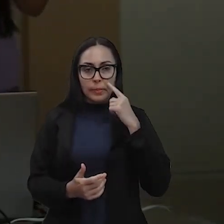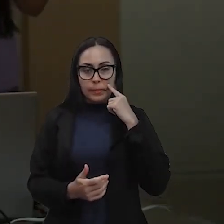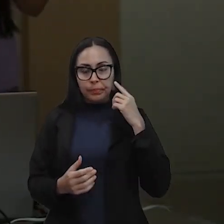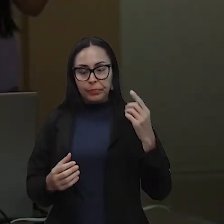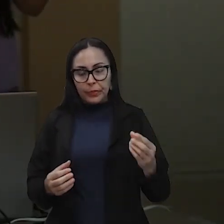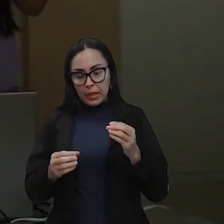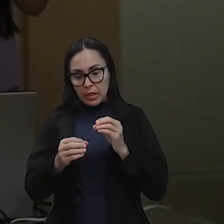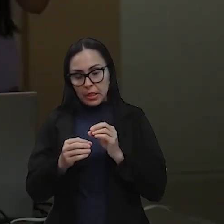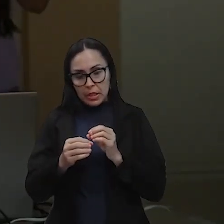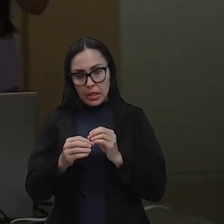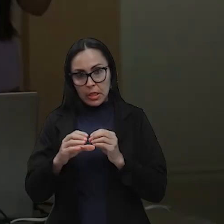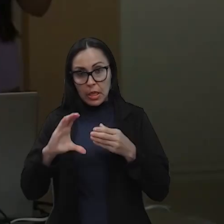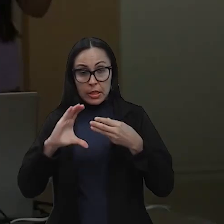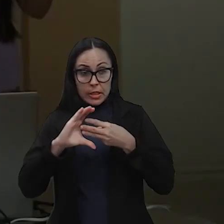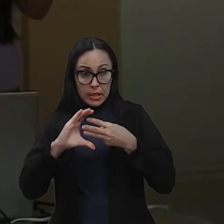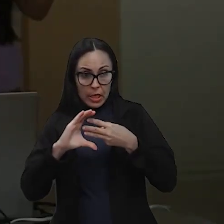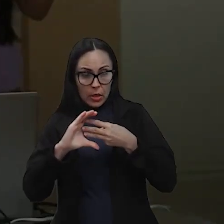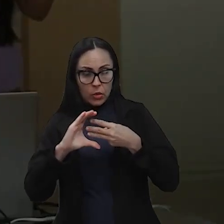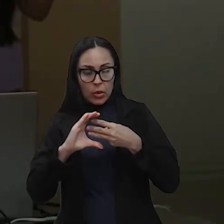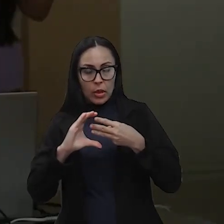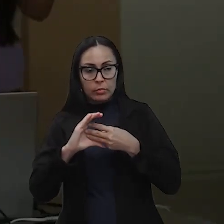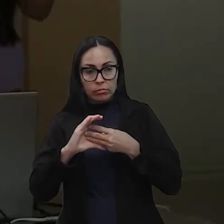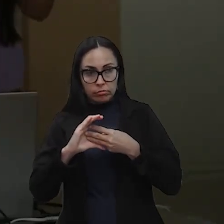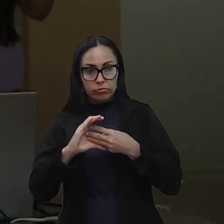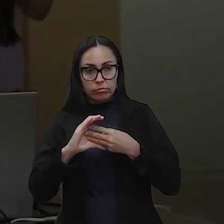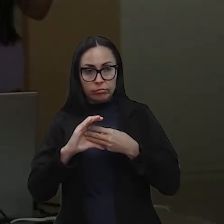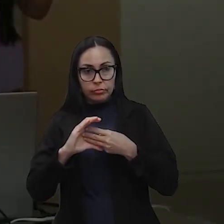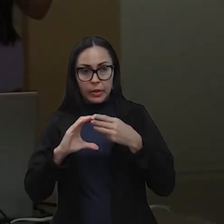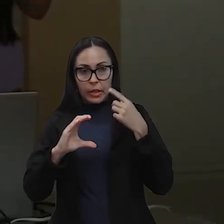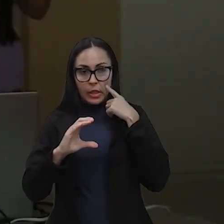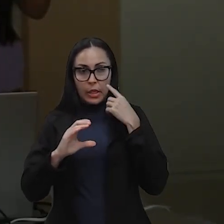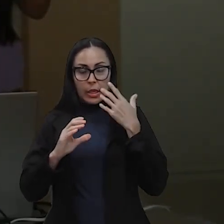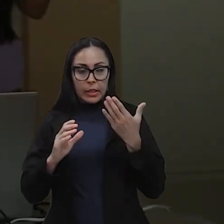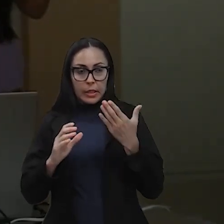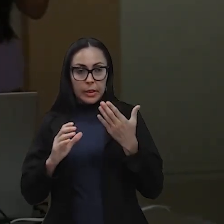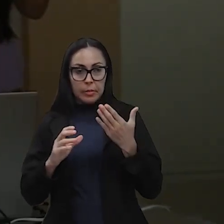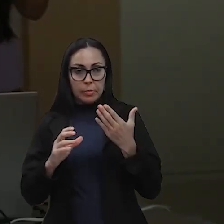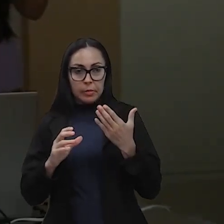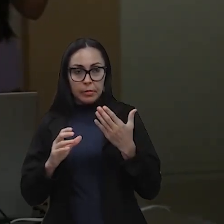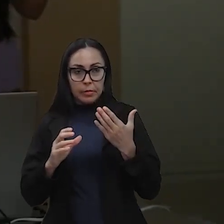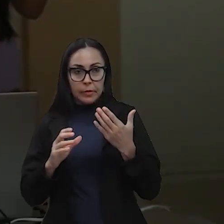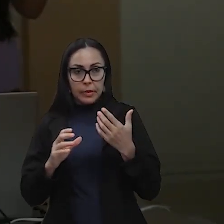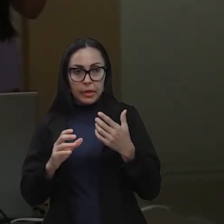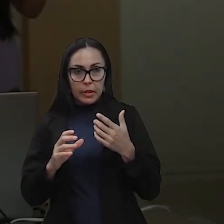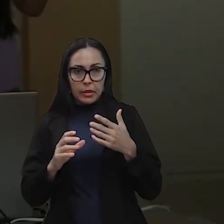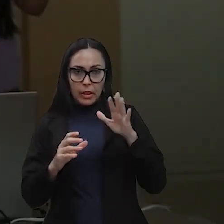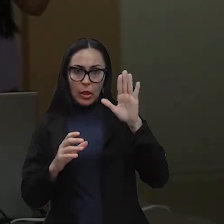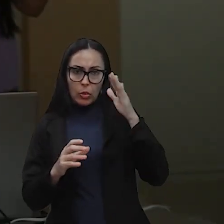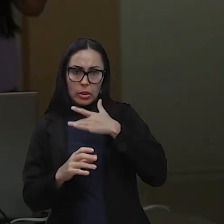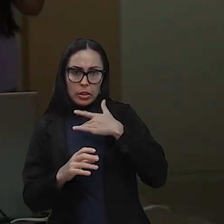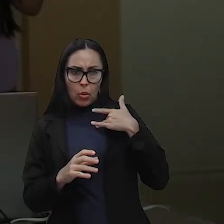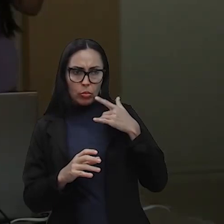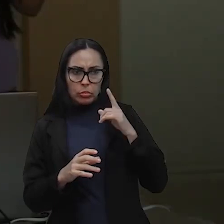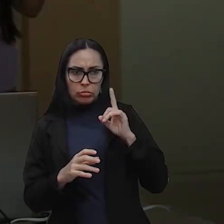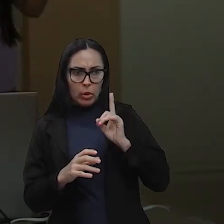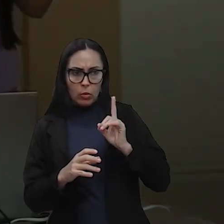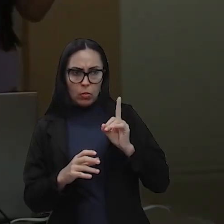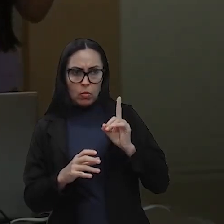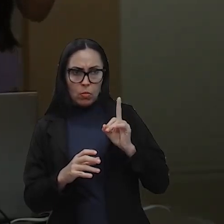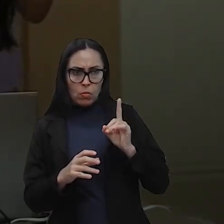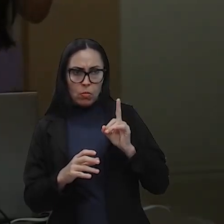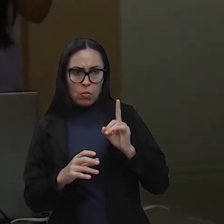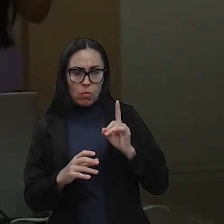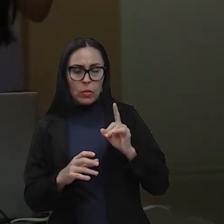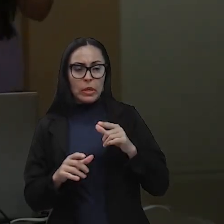o poder de apoptose, células que perdem... Tem alguém aqui da saúde? Não, né? Pronto, então assim, tem algum